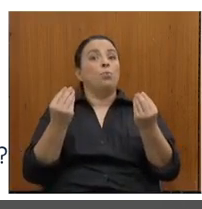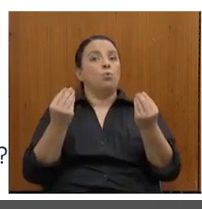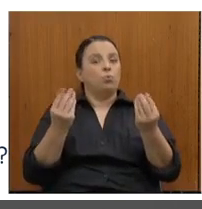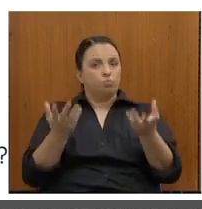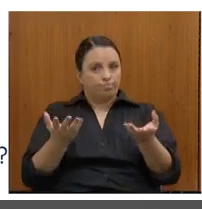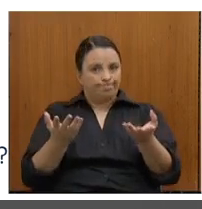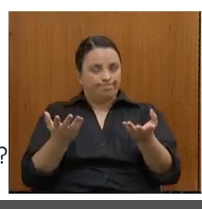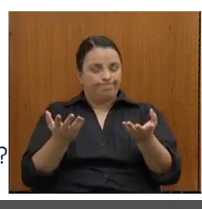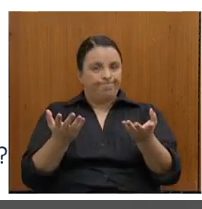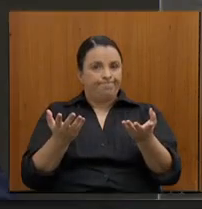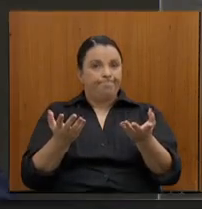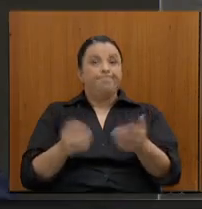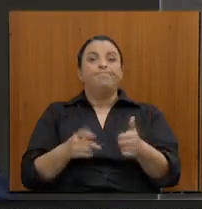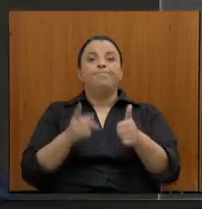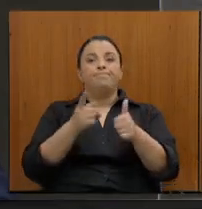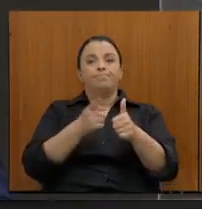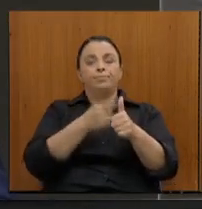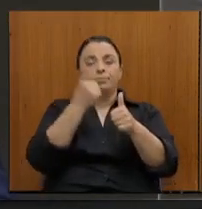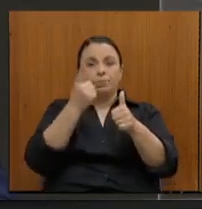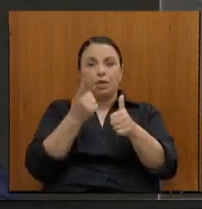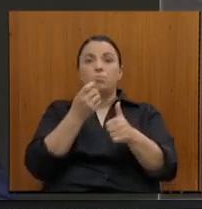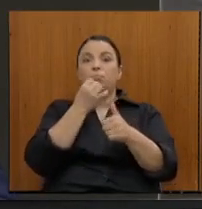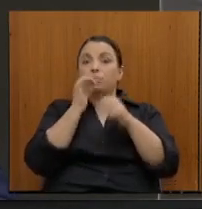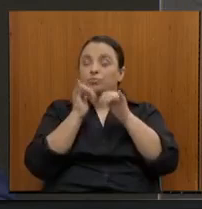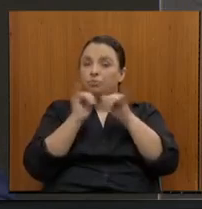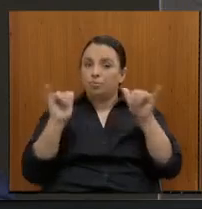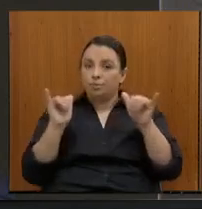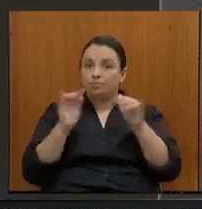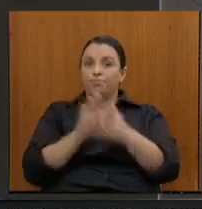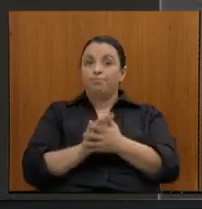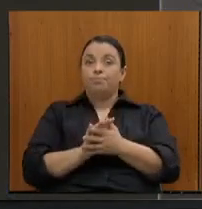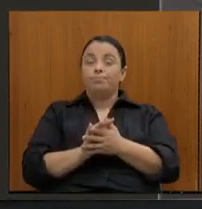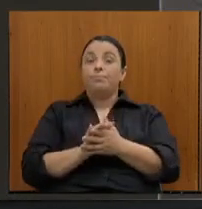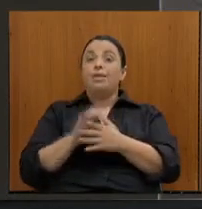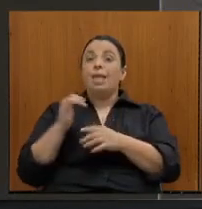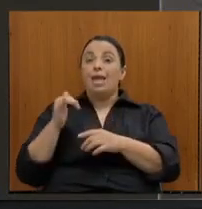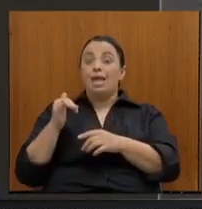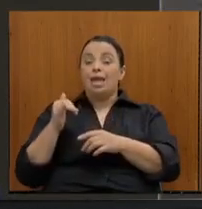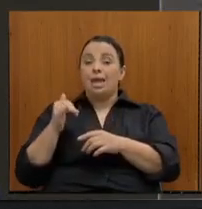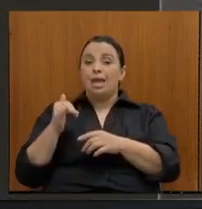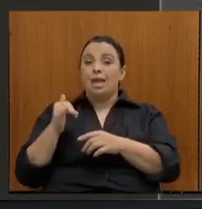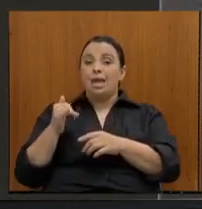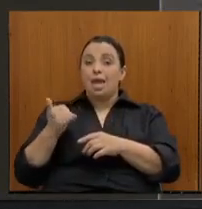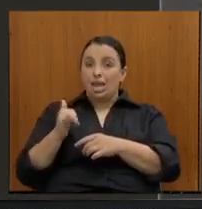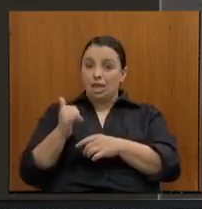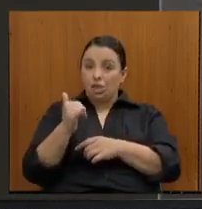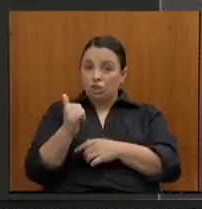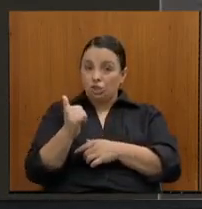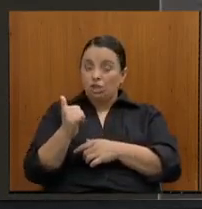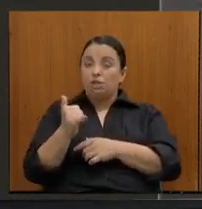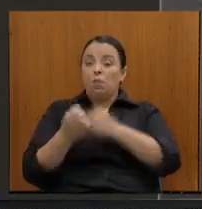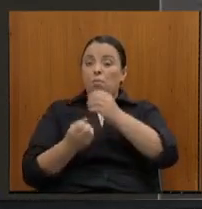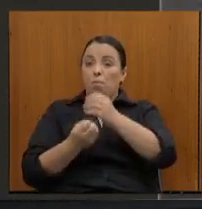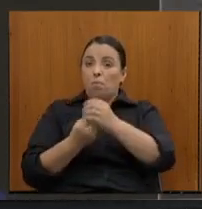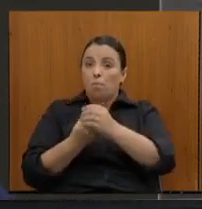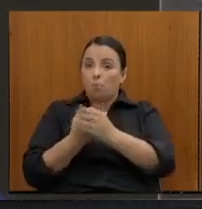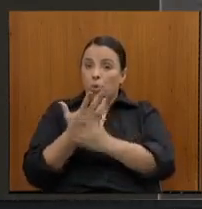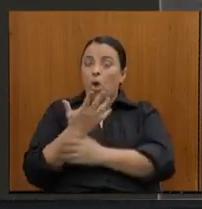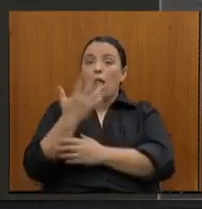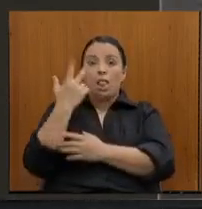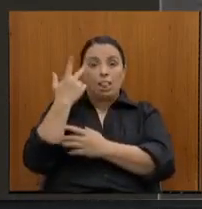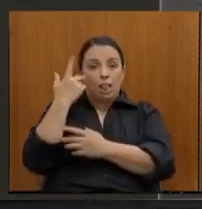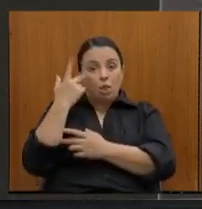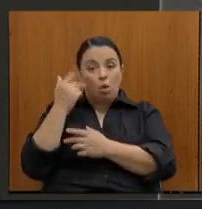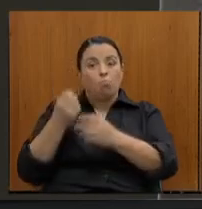primeira boa notícia energias renováveis que eram e no começo eram